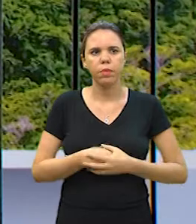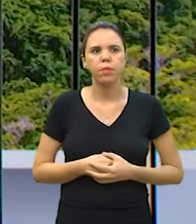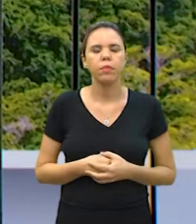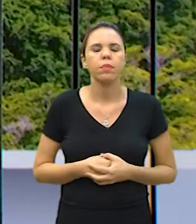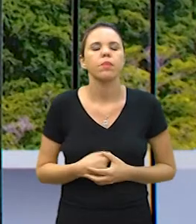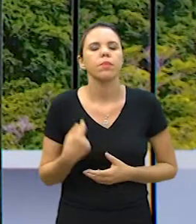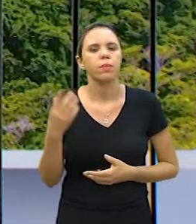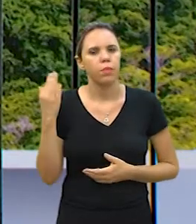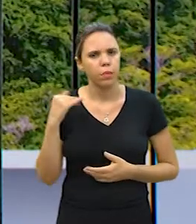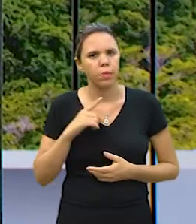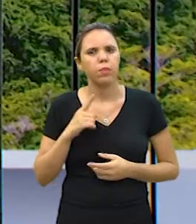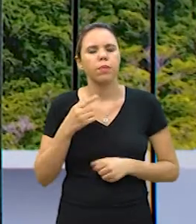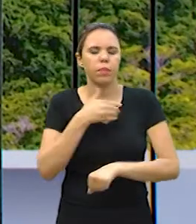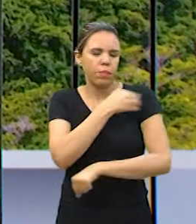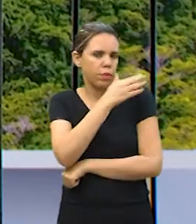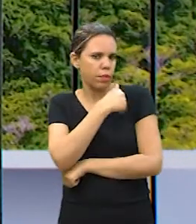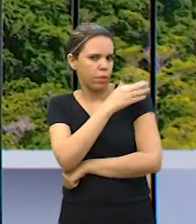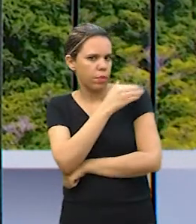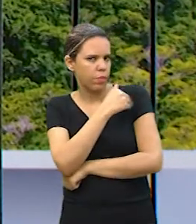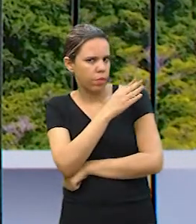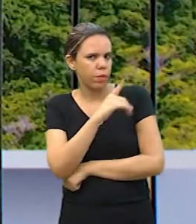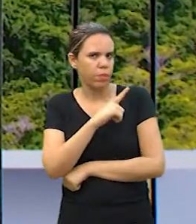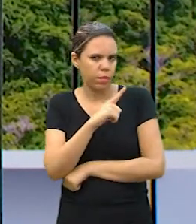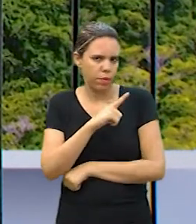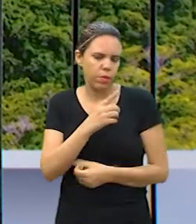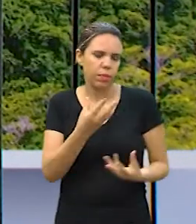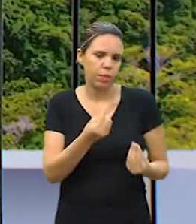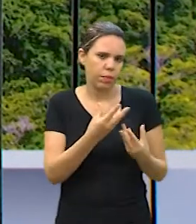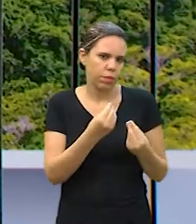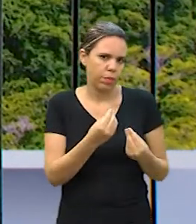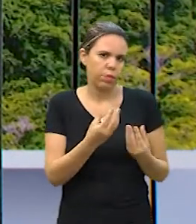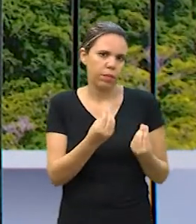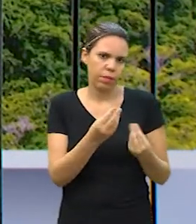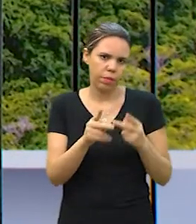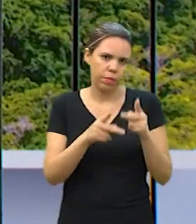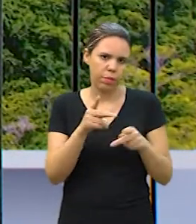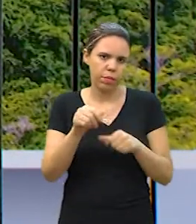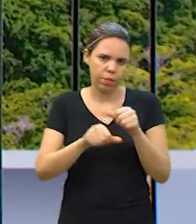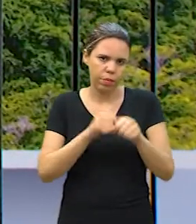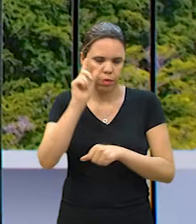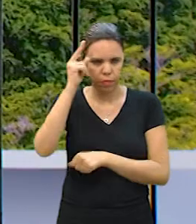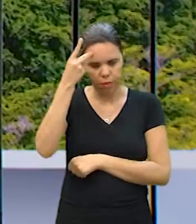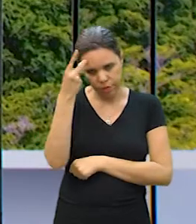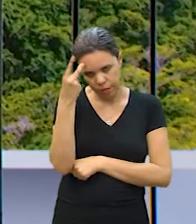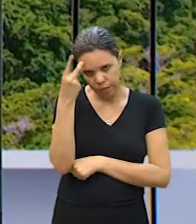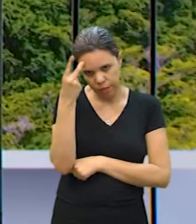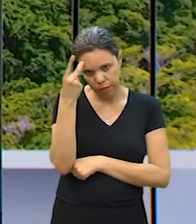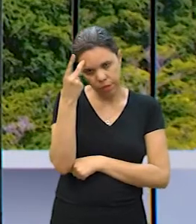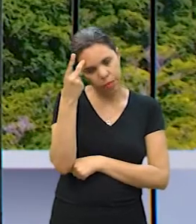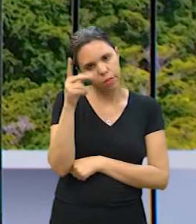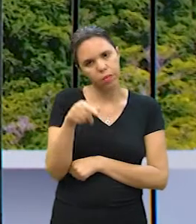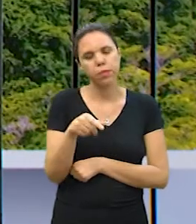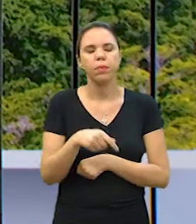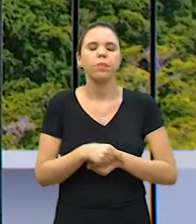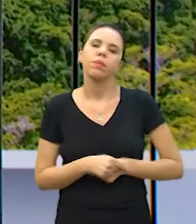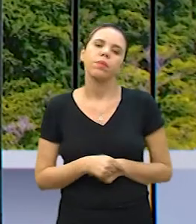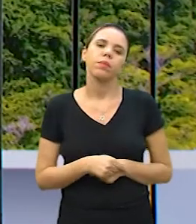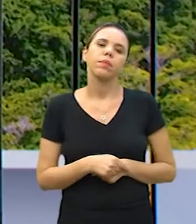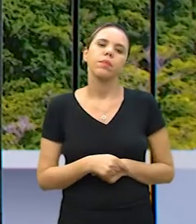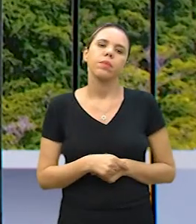também, né? Então a gente sabe que existe muito preconceito, existe ainda há muito o que mudar em relação a